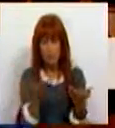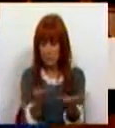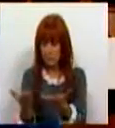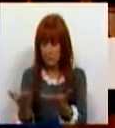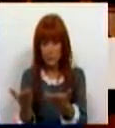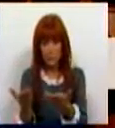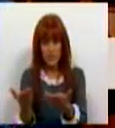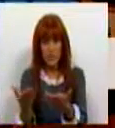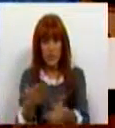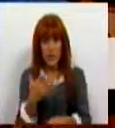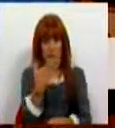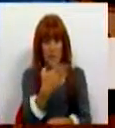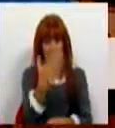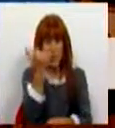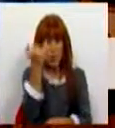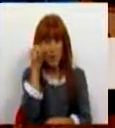isto, há